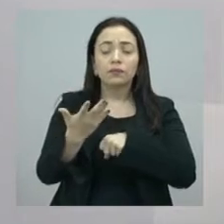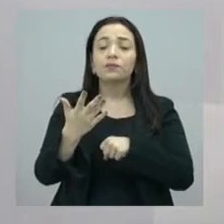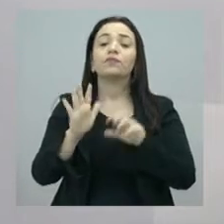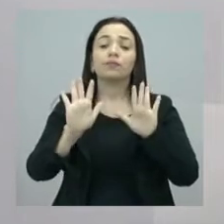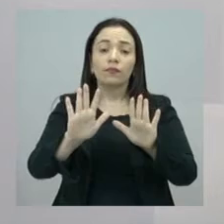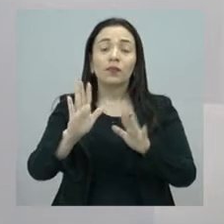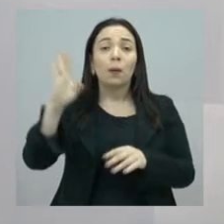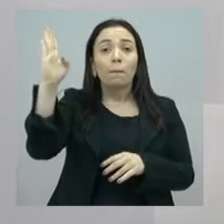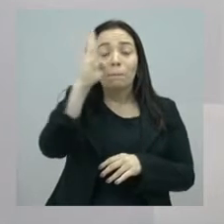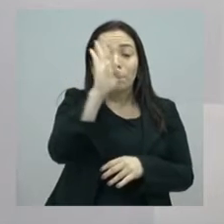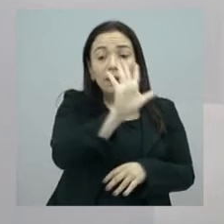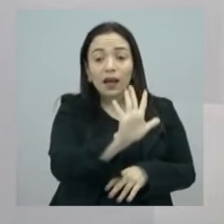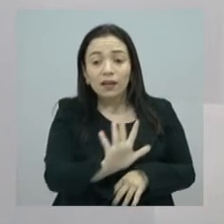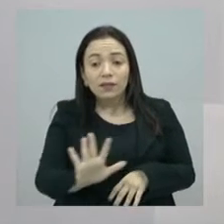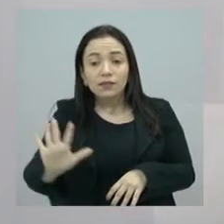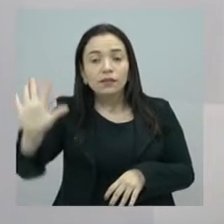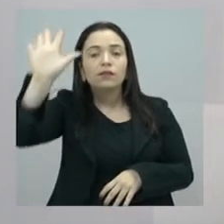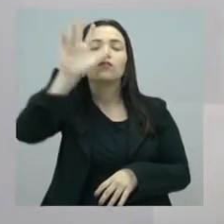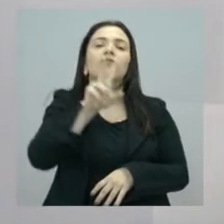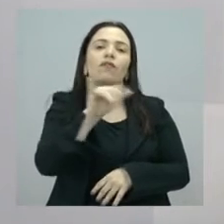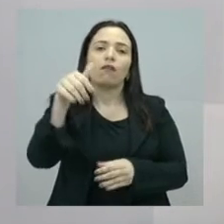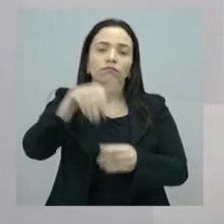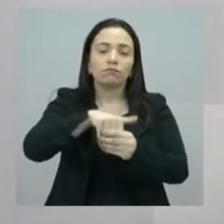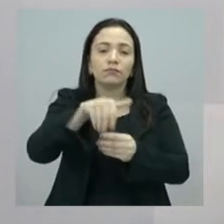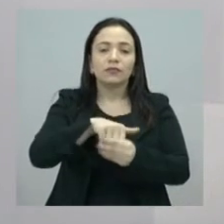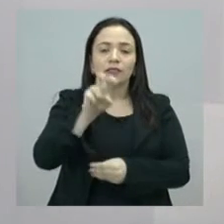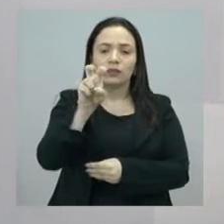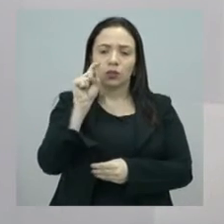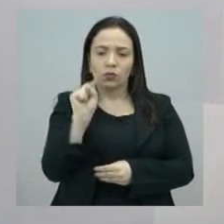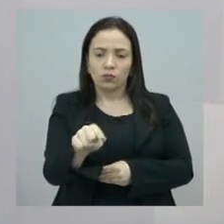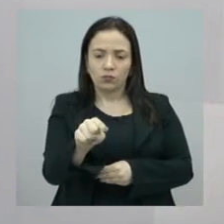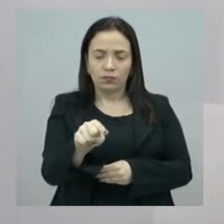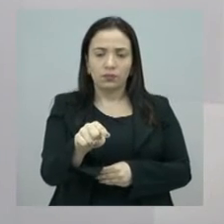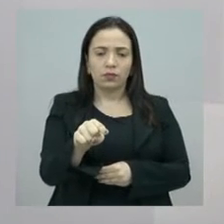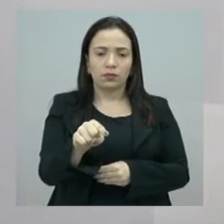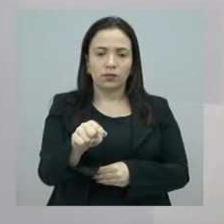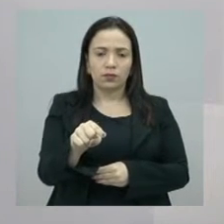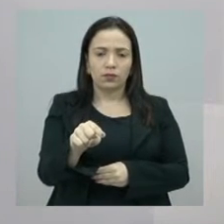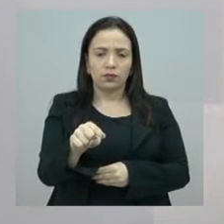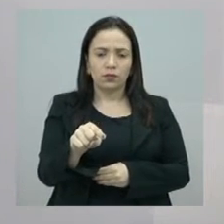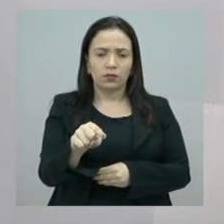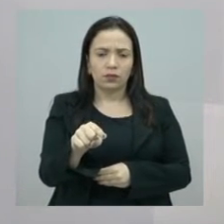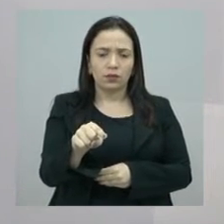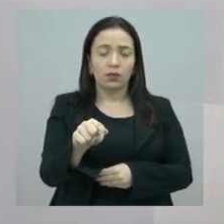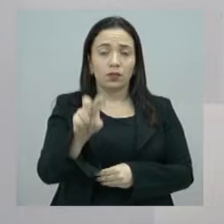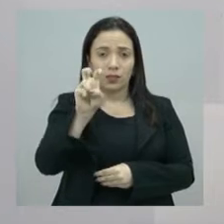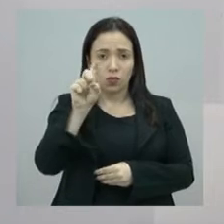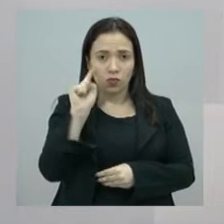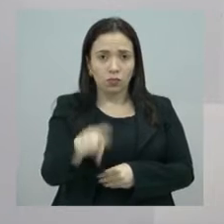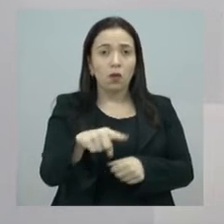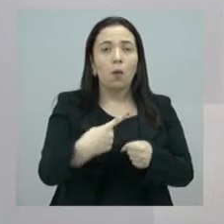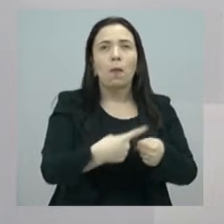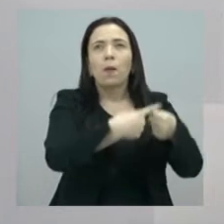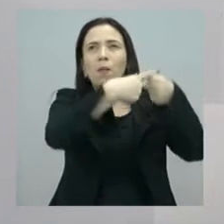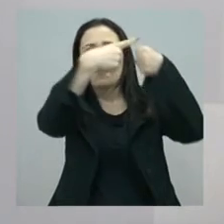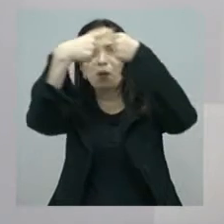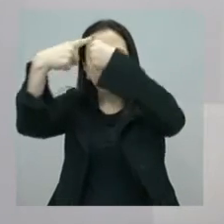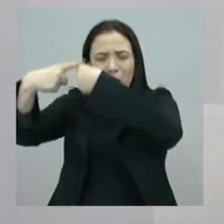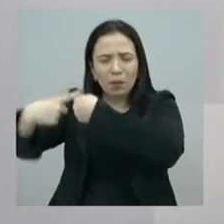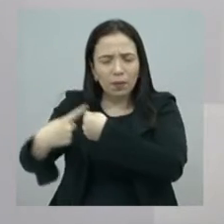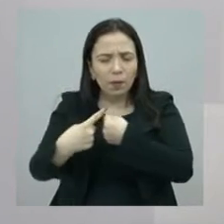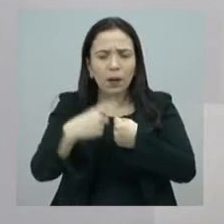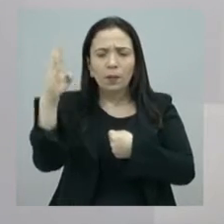todo o Brasil. Os mais de 5 mil municípios do Brasil